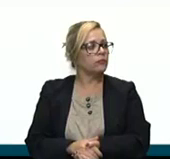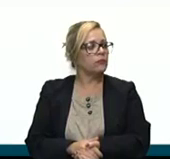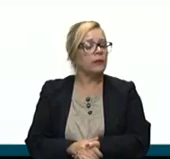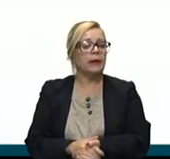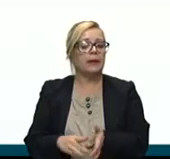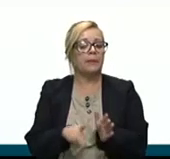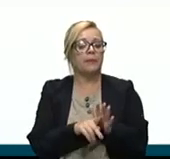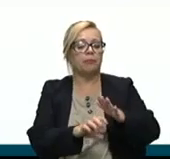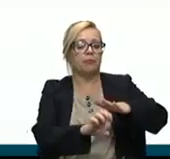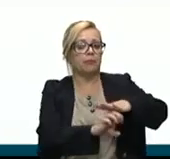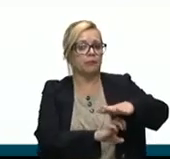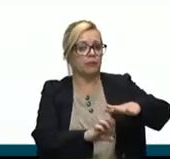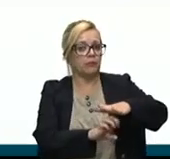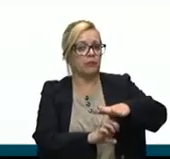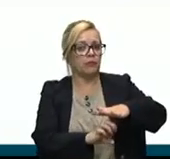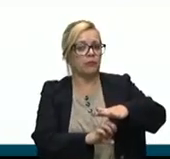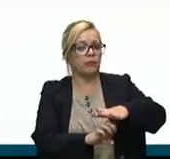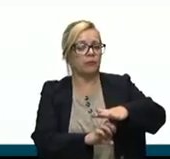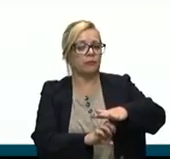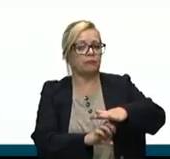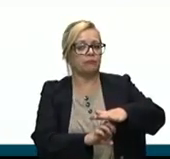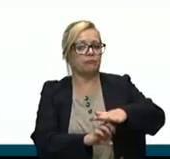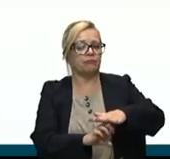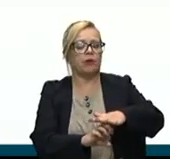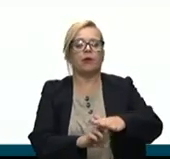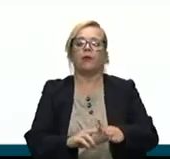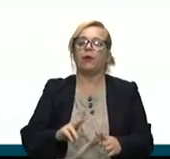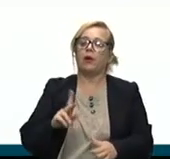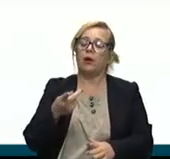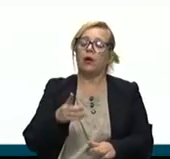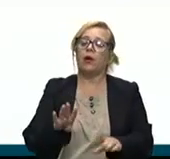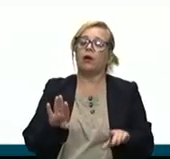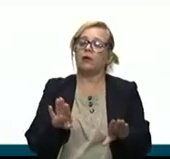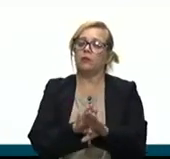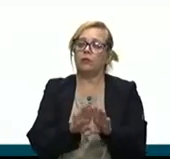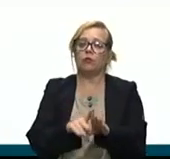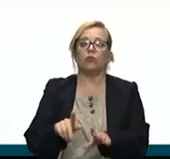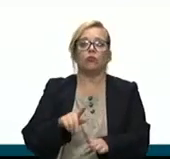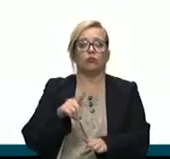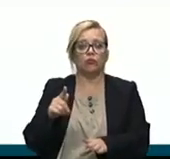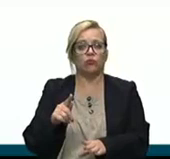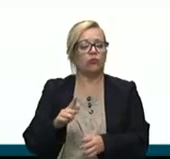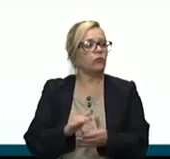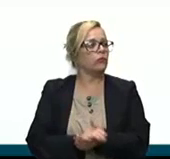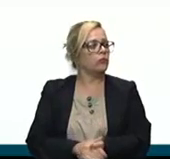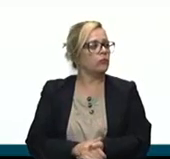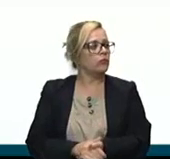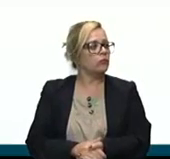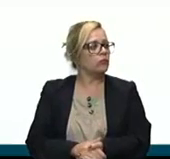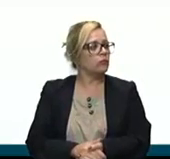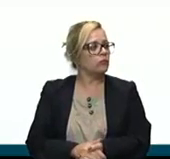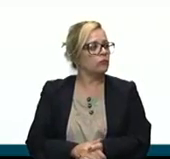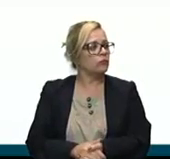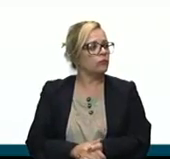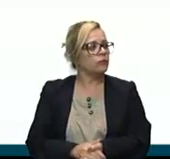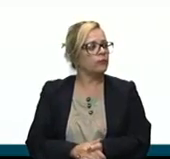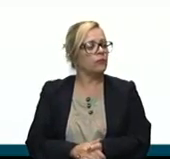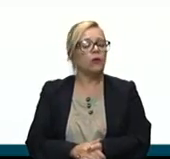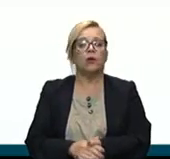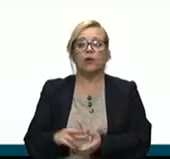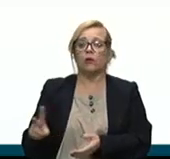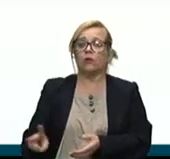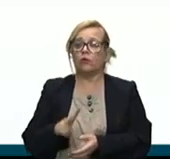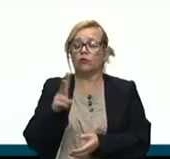M. A variável H e a variável G. Então, os pares ordenados que você tem que inserir são 7 com 8, 4 com